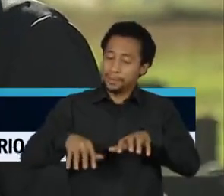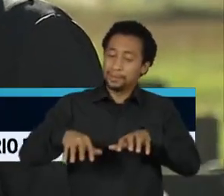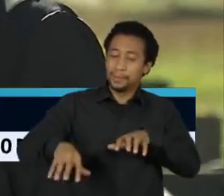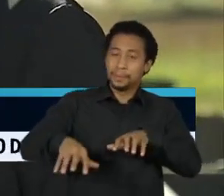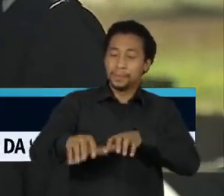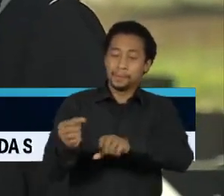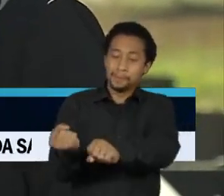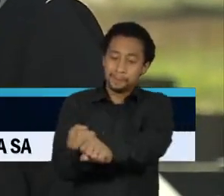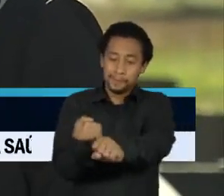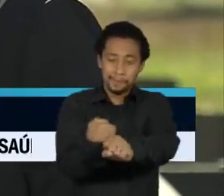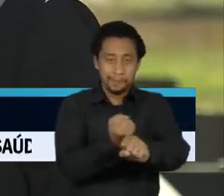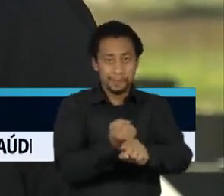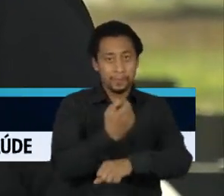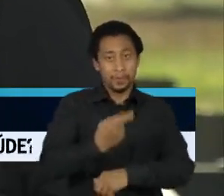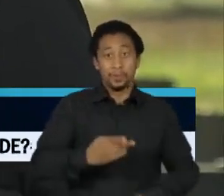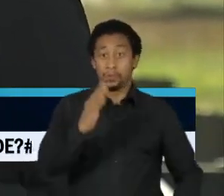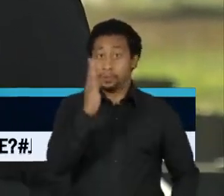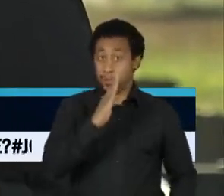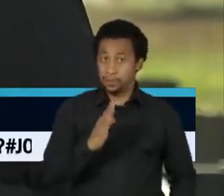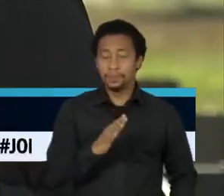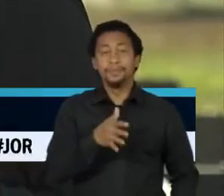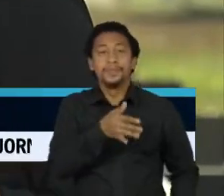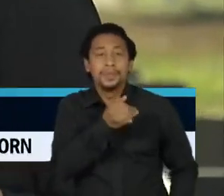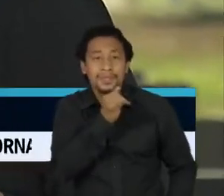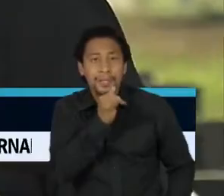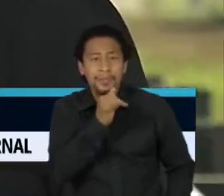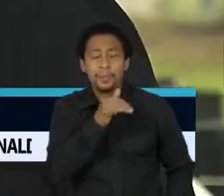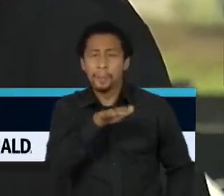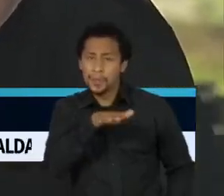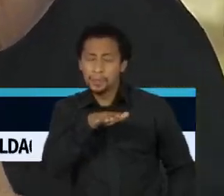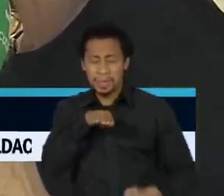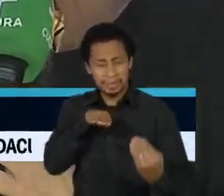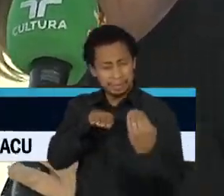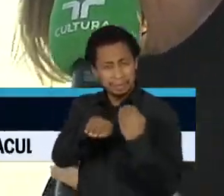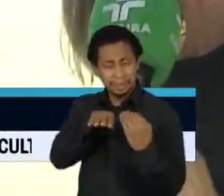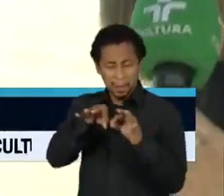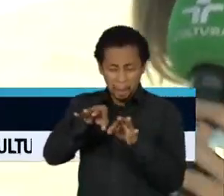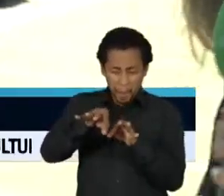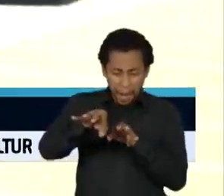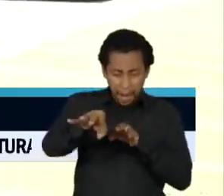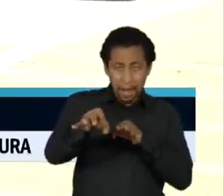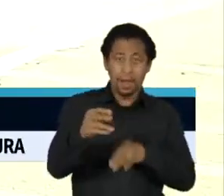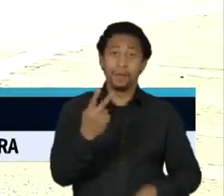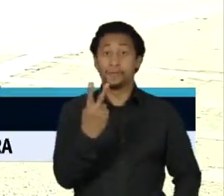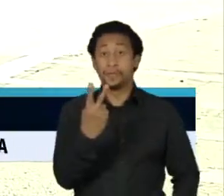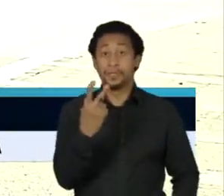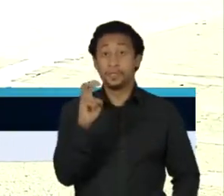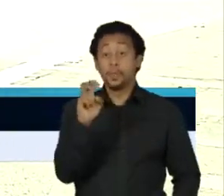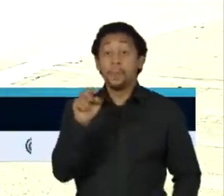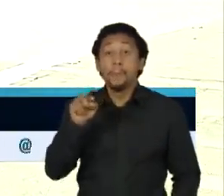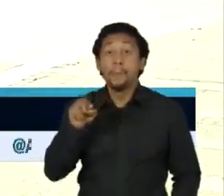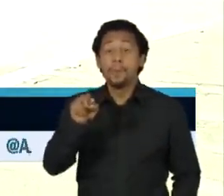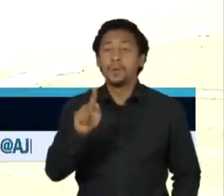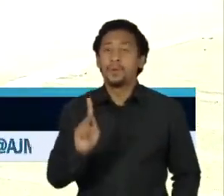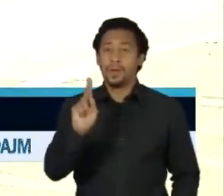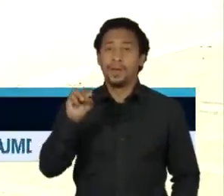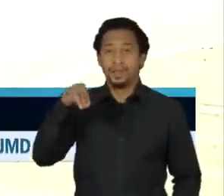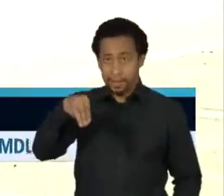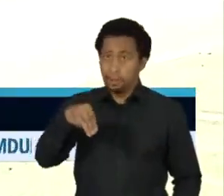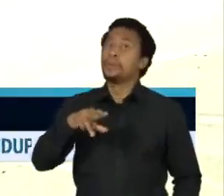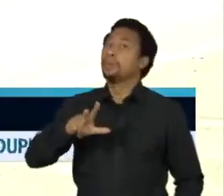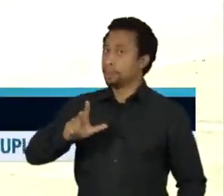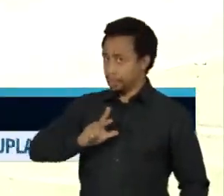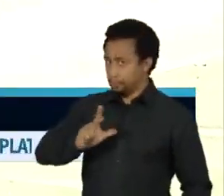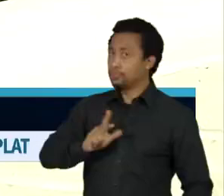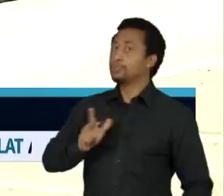no Brasil. Opera, por exemplo, quase 25 mil quilômetros de rodovias, que correspondem a 12%